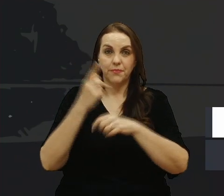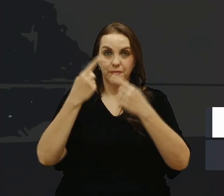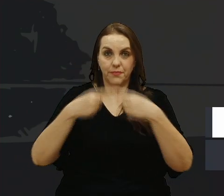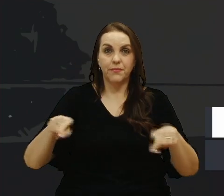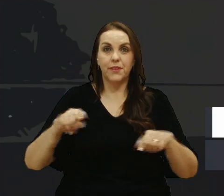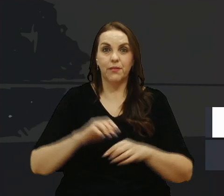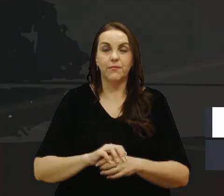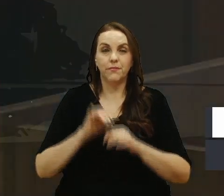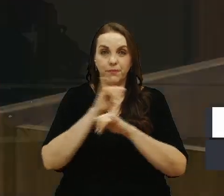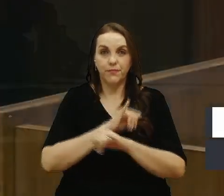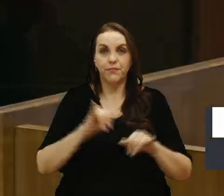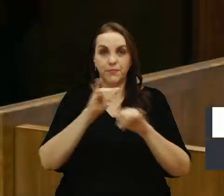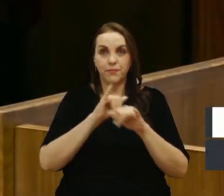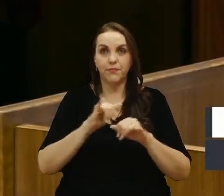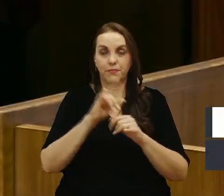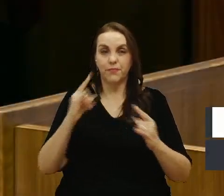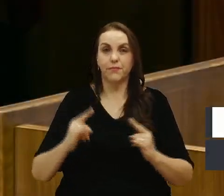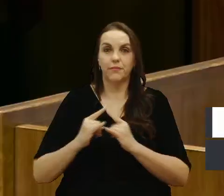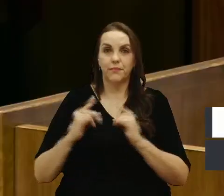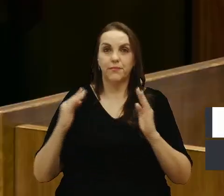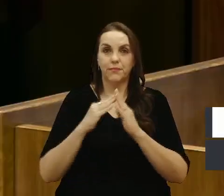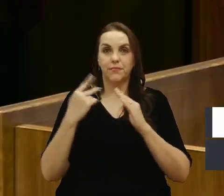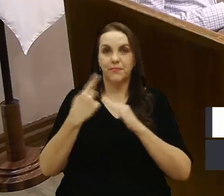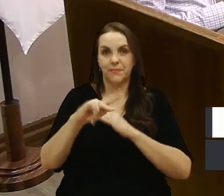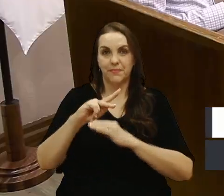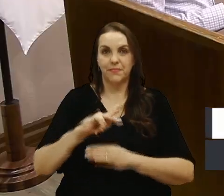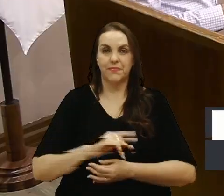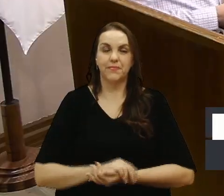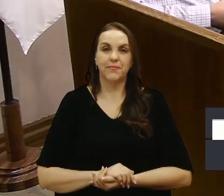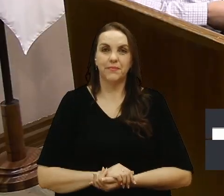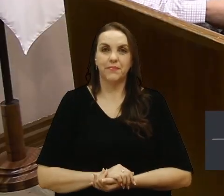campanha institucional A Casa é Sua.